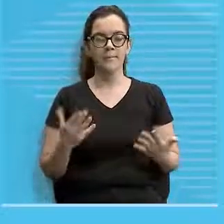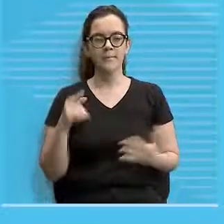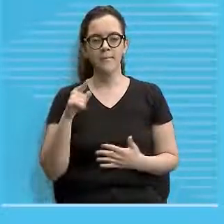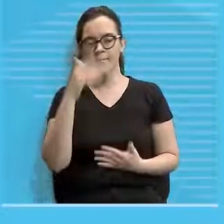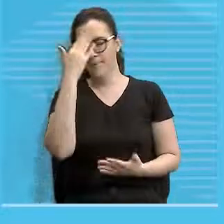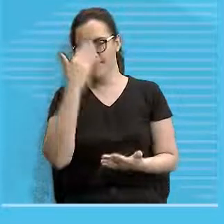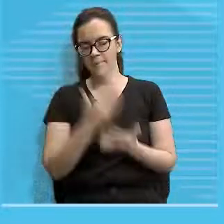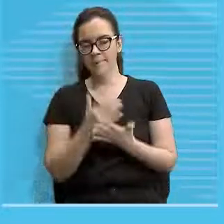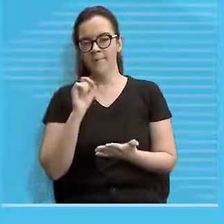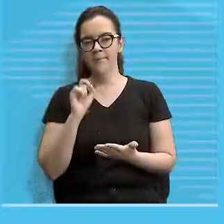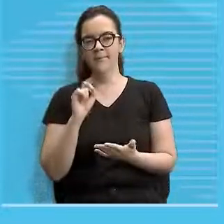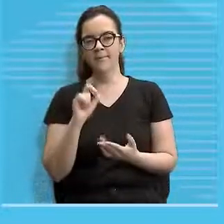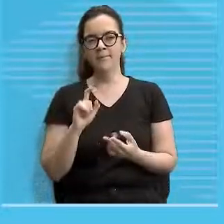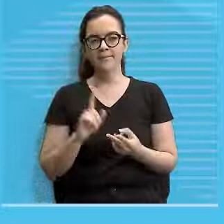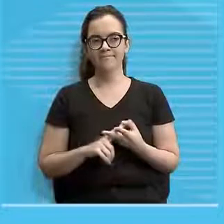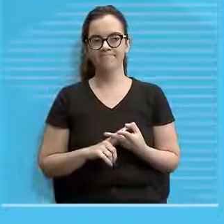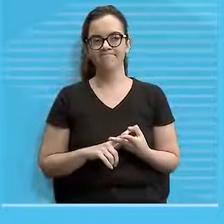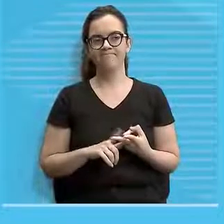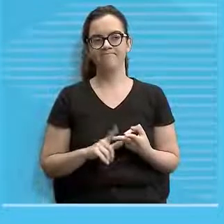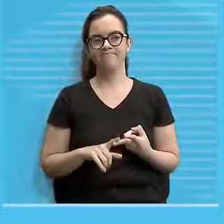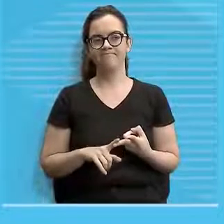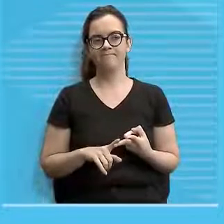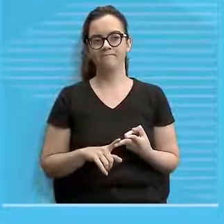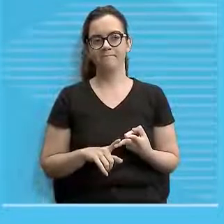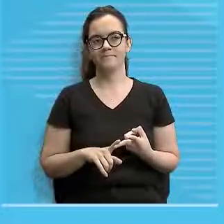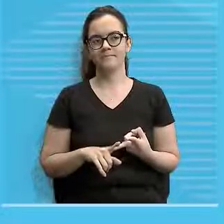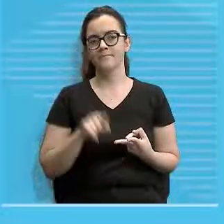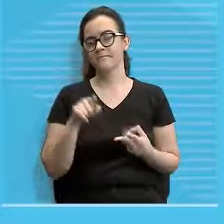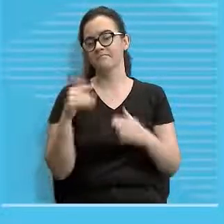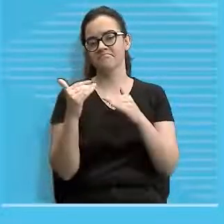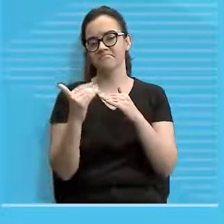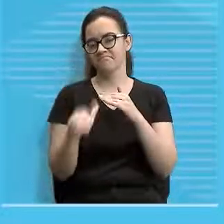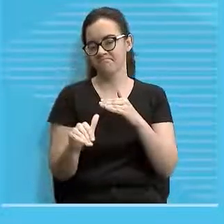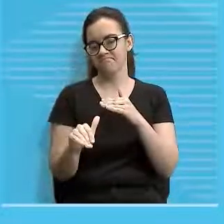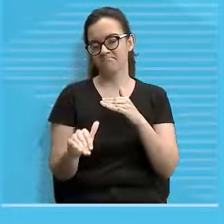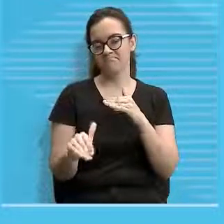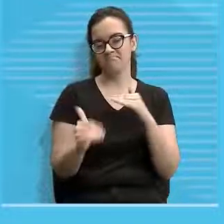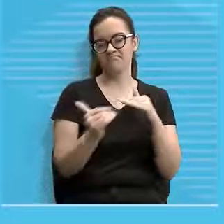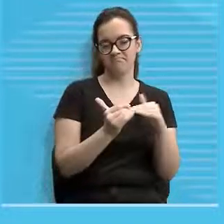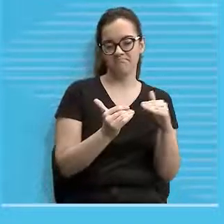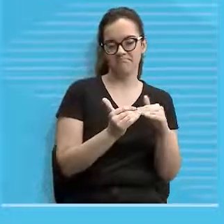ou sobre aquilo que você acha que não, que você não concorda.